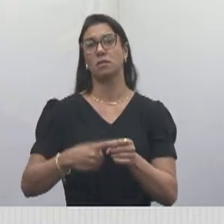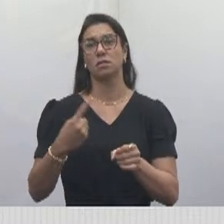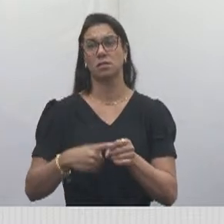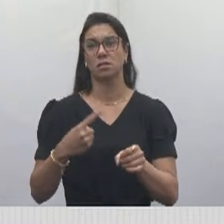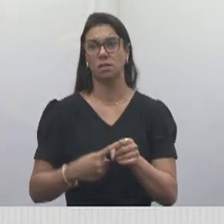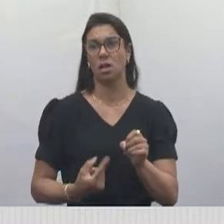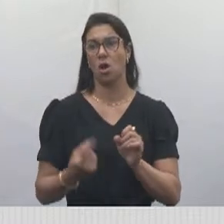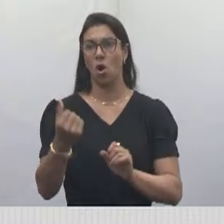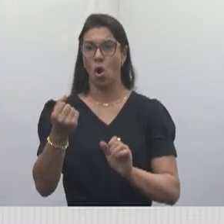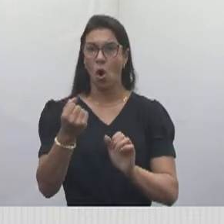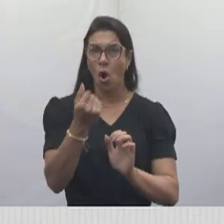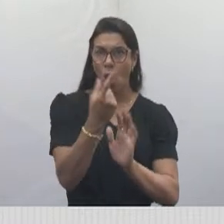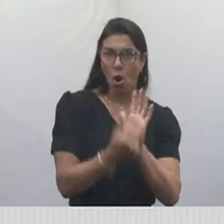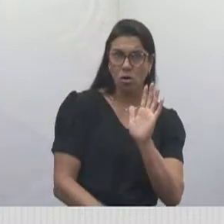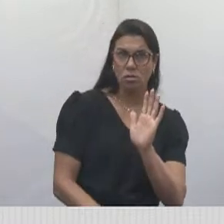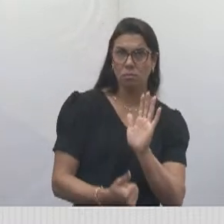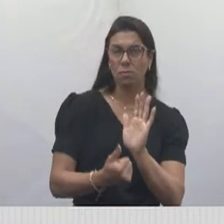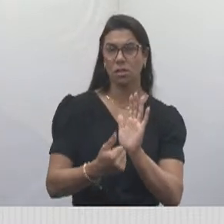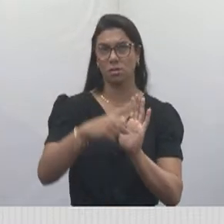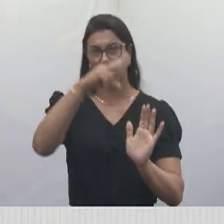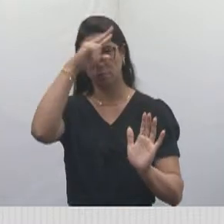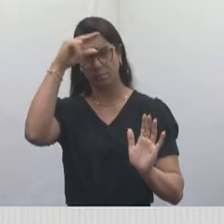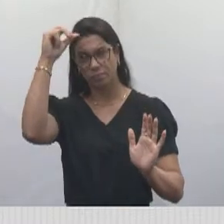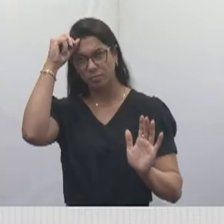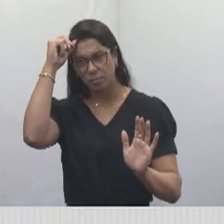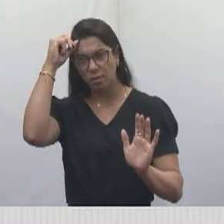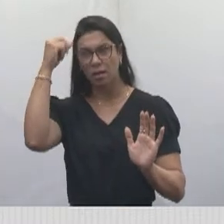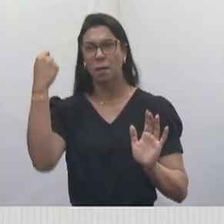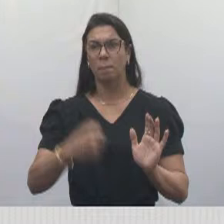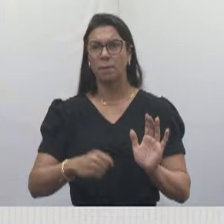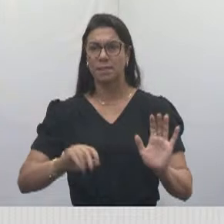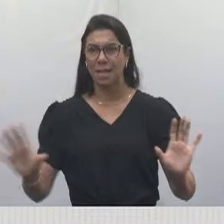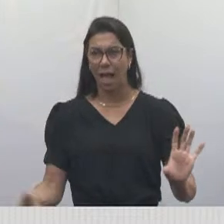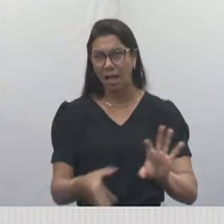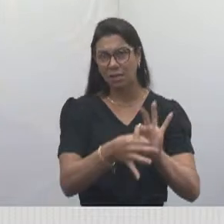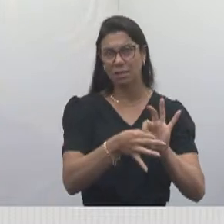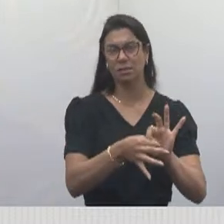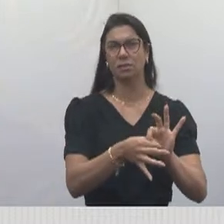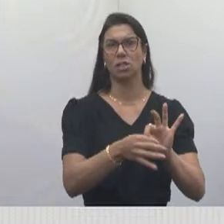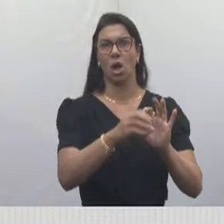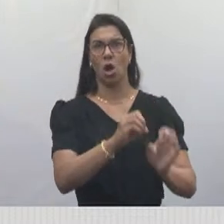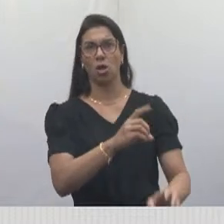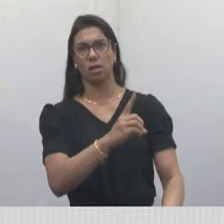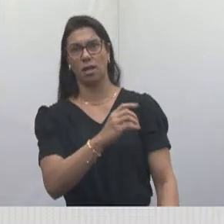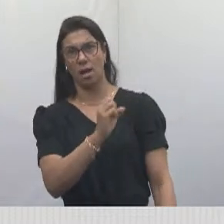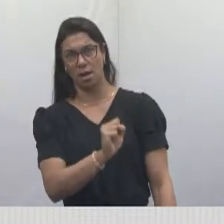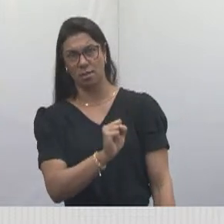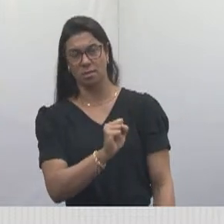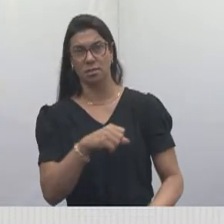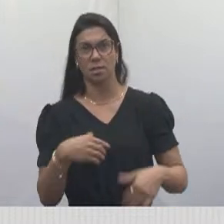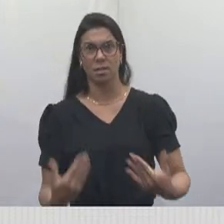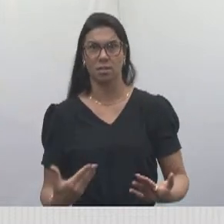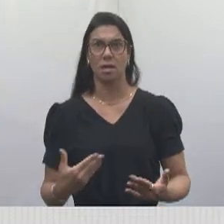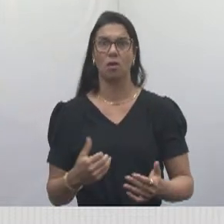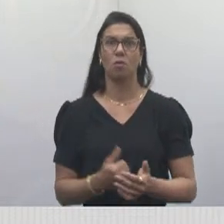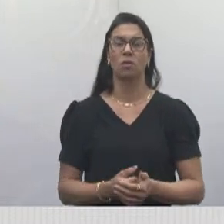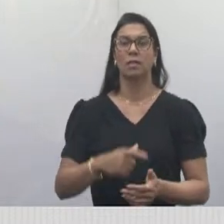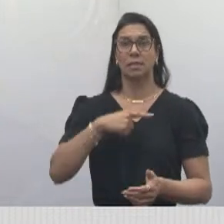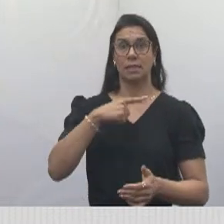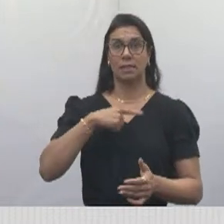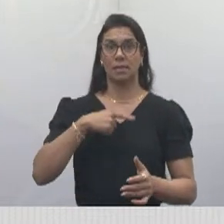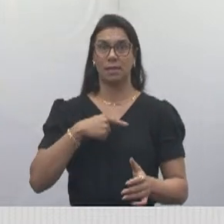municipal, a gestão municipal seja totalmente atrelada aos objetivos de desenvolvimento sustentável. Ou seja, você tem um